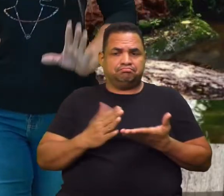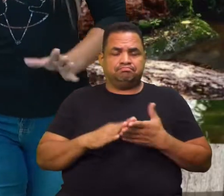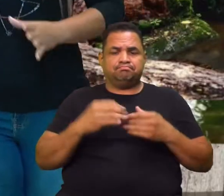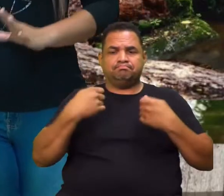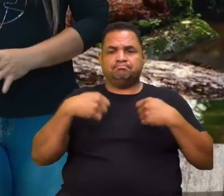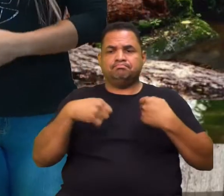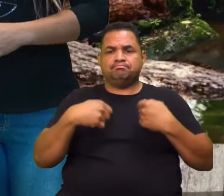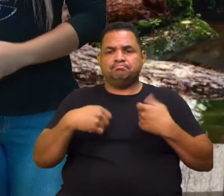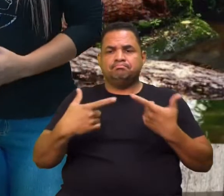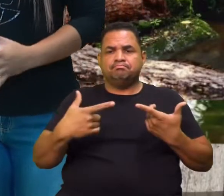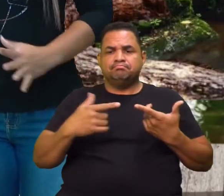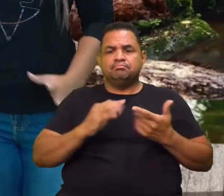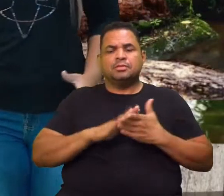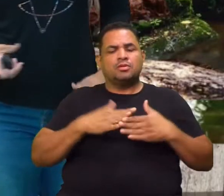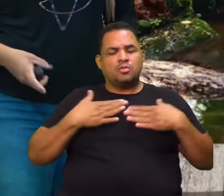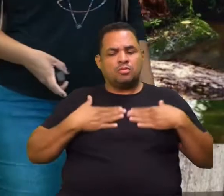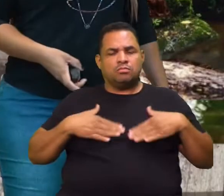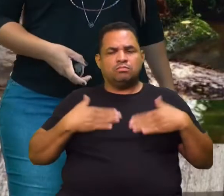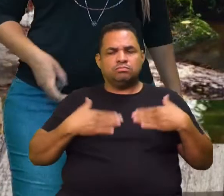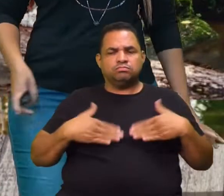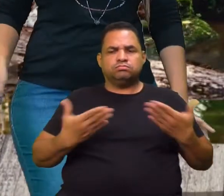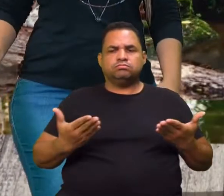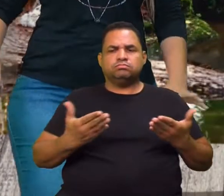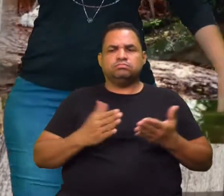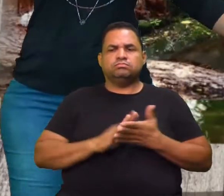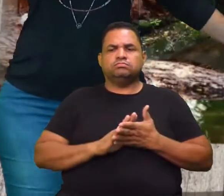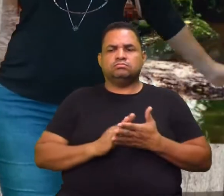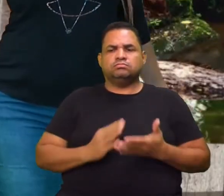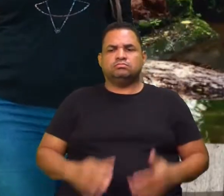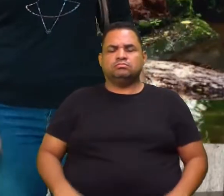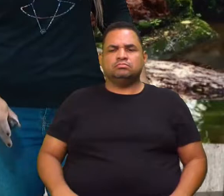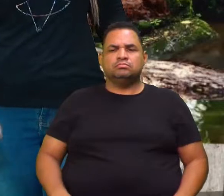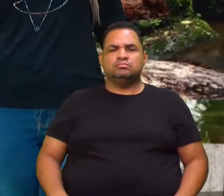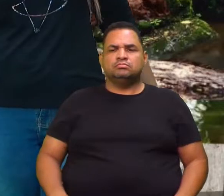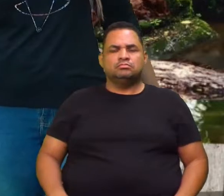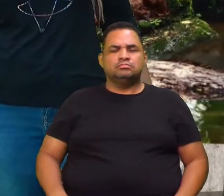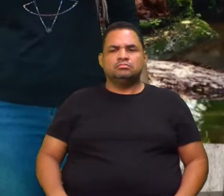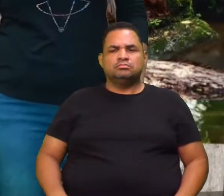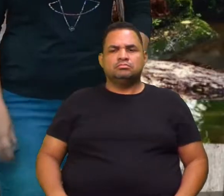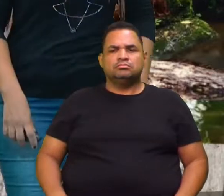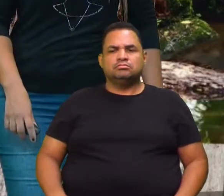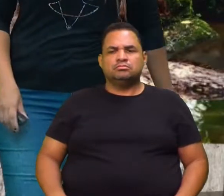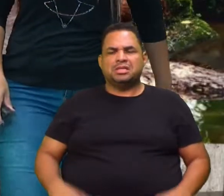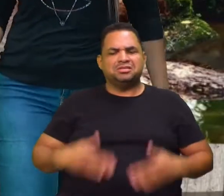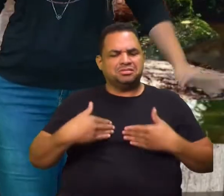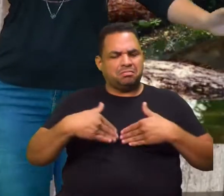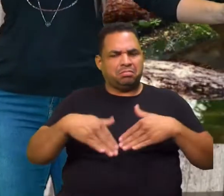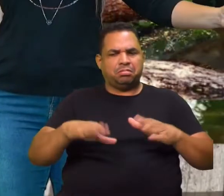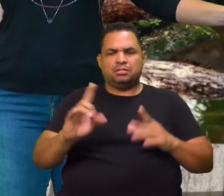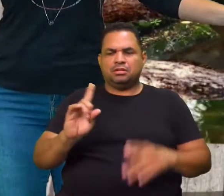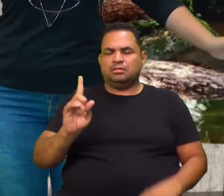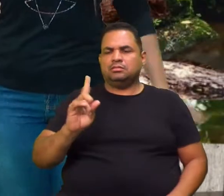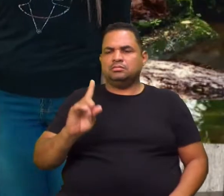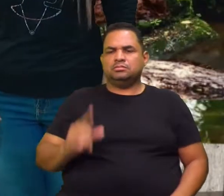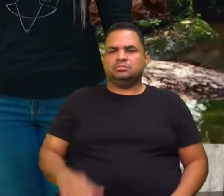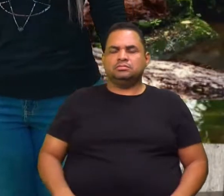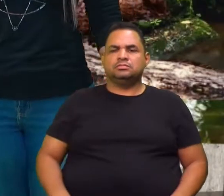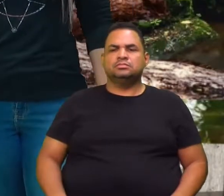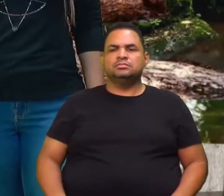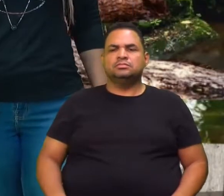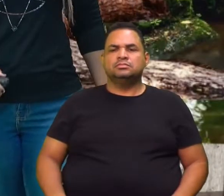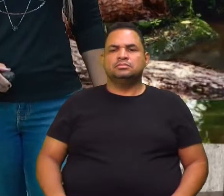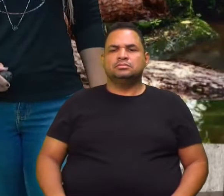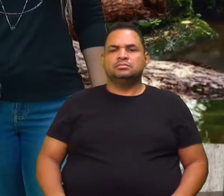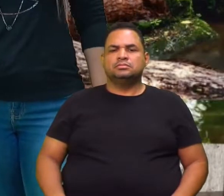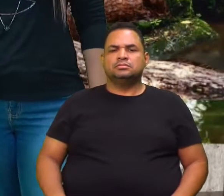ir devagar com a carruagem, não adianta ficar empurrando, não me empurra, né? Porque eu já tô na beira, como